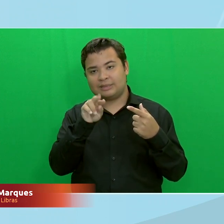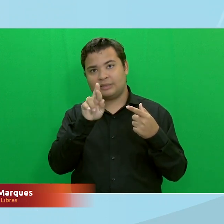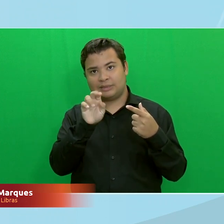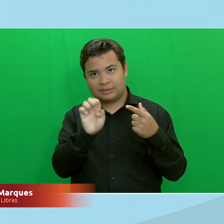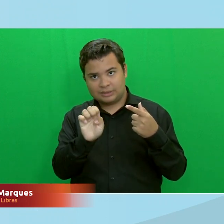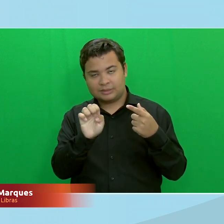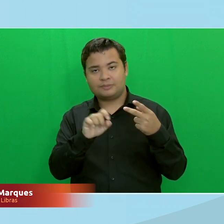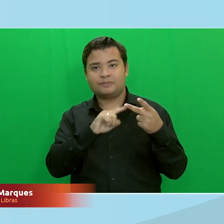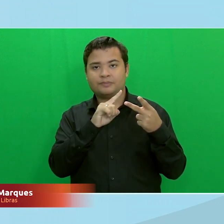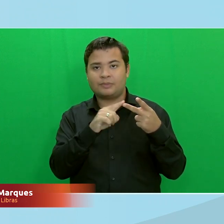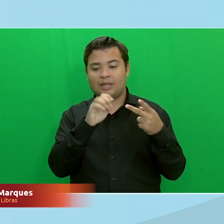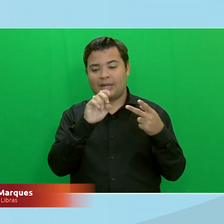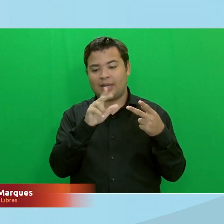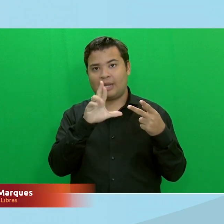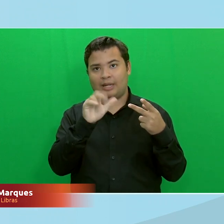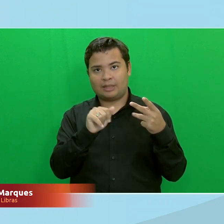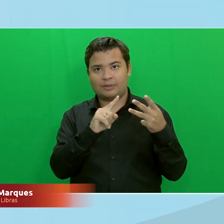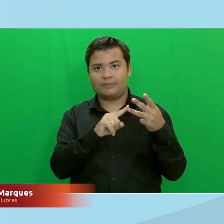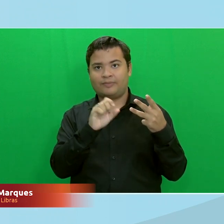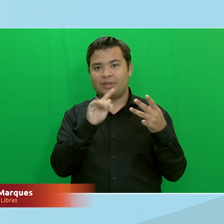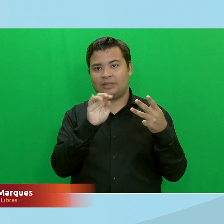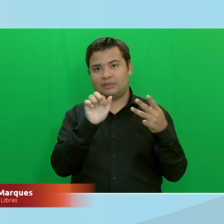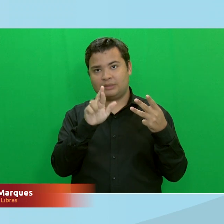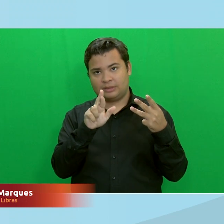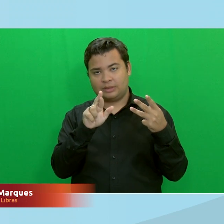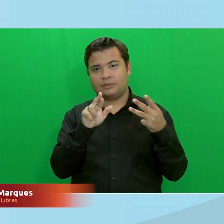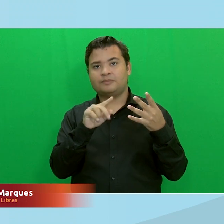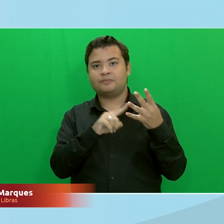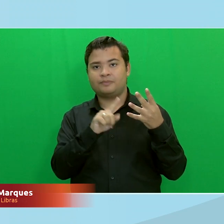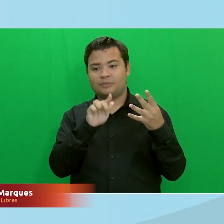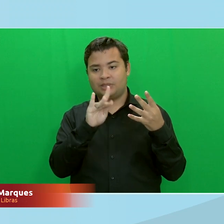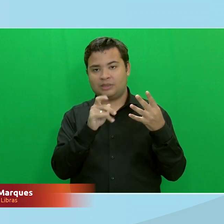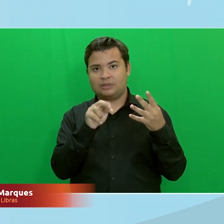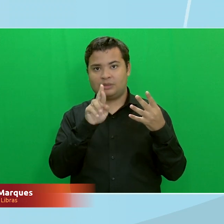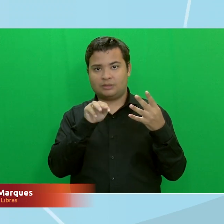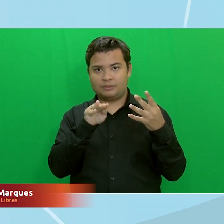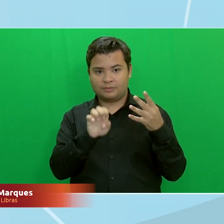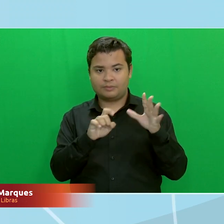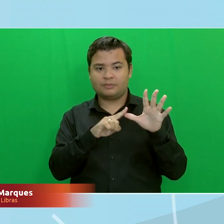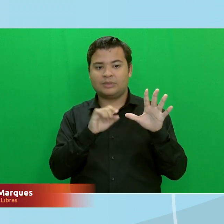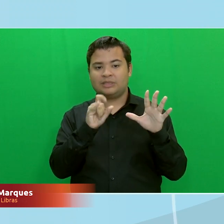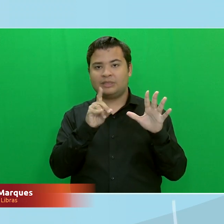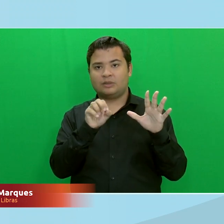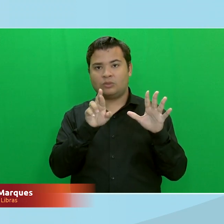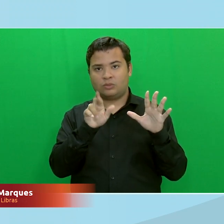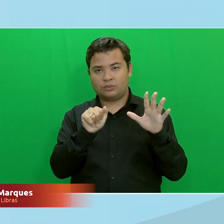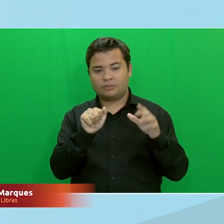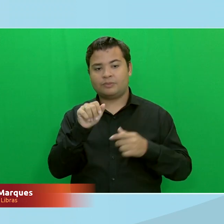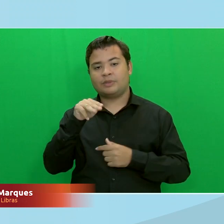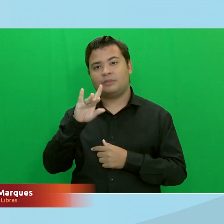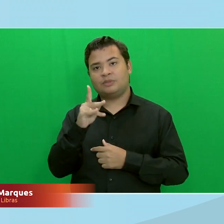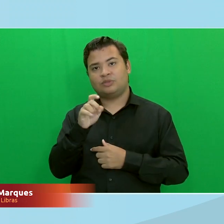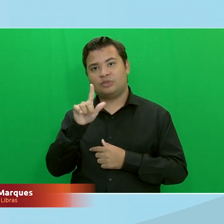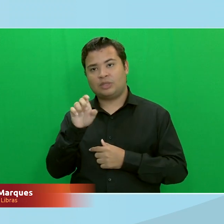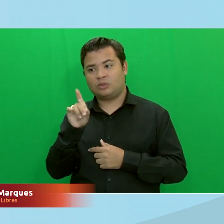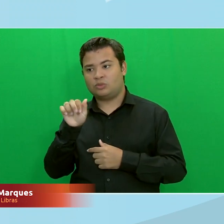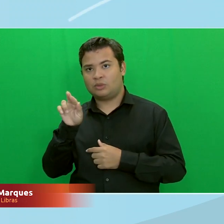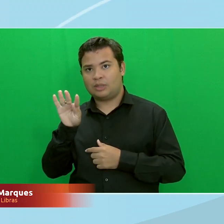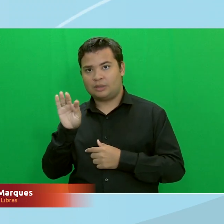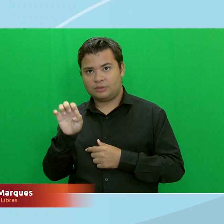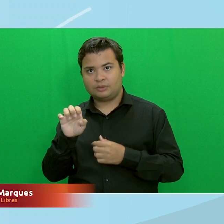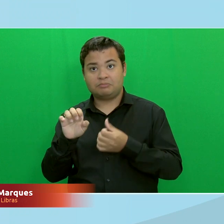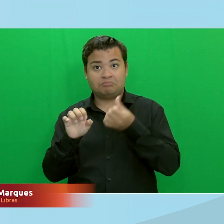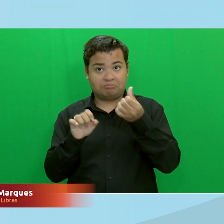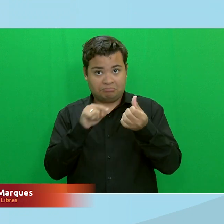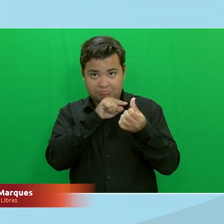Martins, Érica Prado, Esther Monteiro, Guilherme Campos, Isadora Nascimento e Michele Duarte.